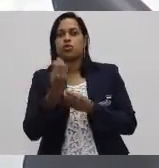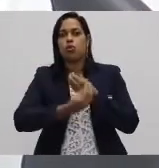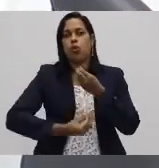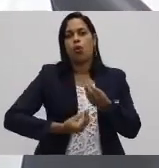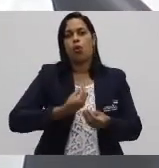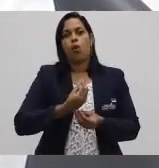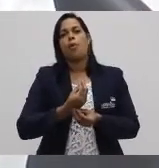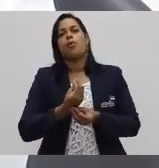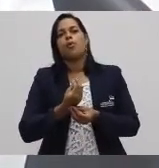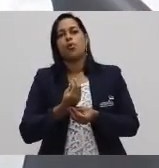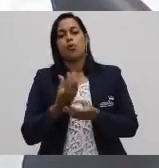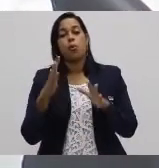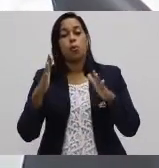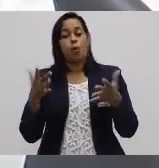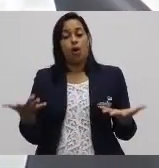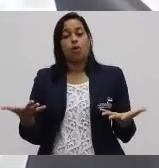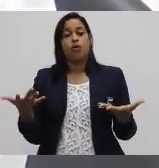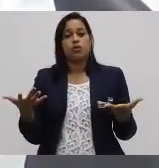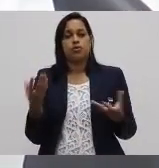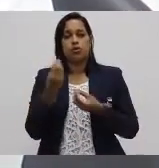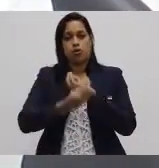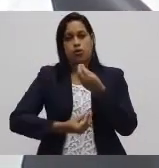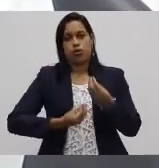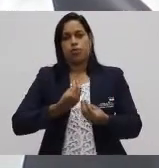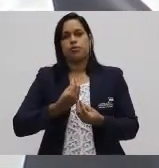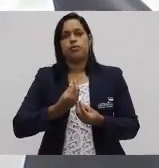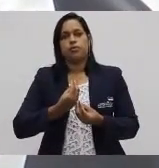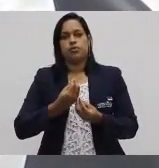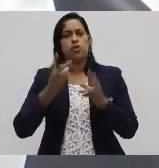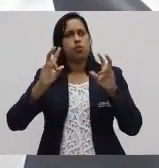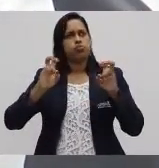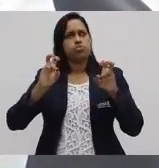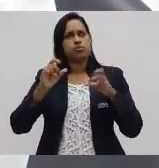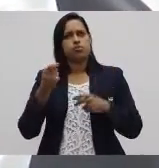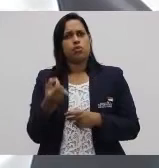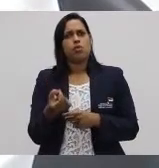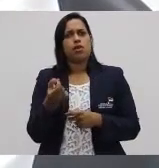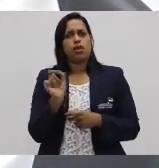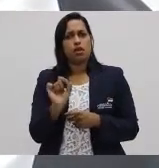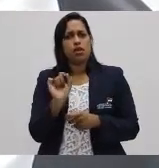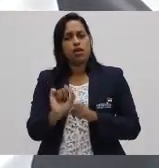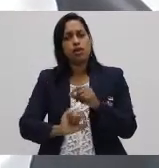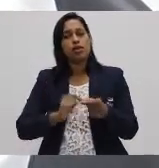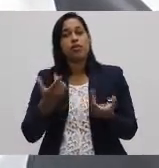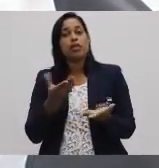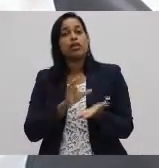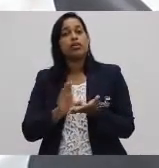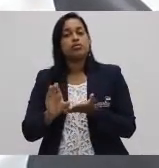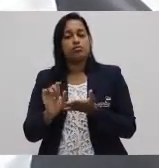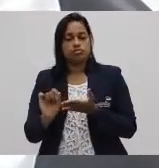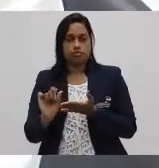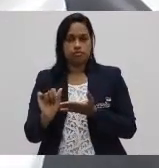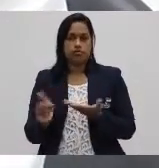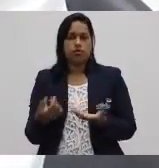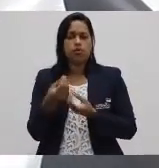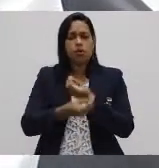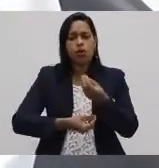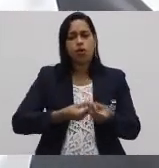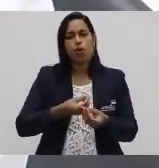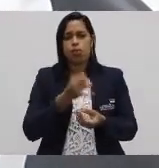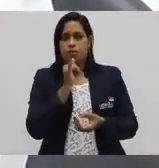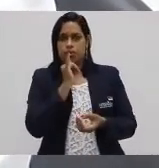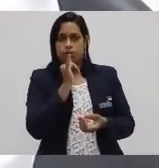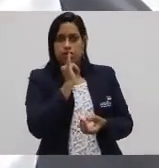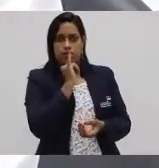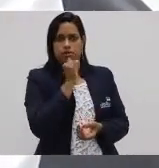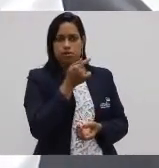produzir, quando produzir, como, com o que produzir e com quem produzir. De que forma? Se